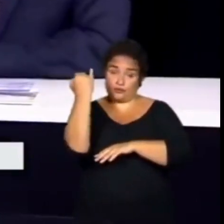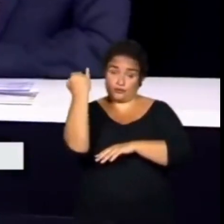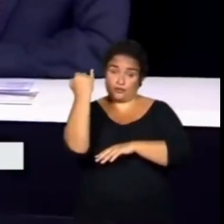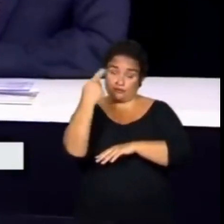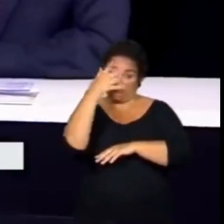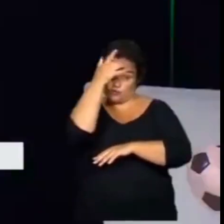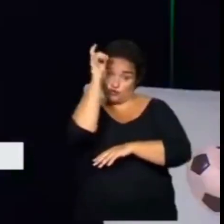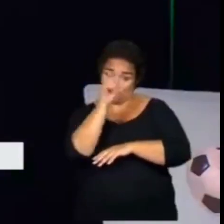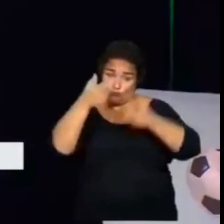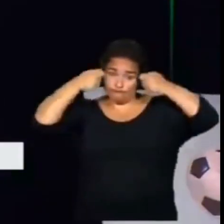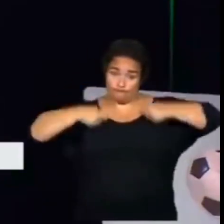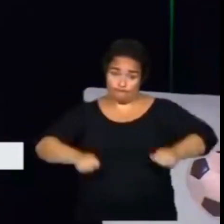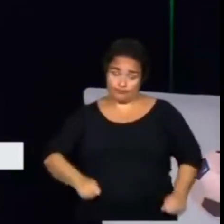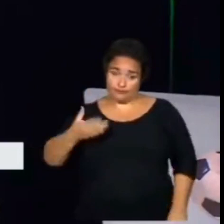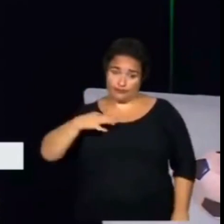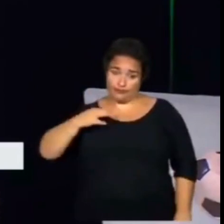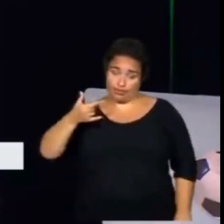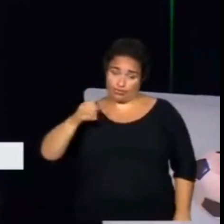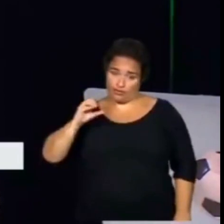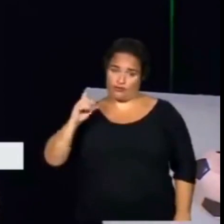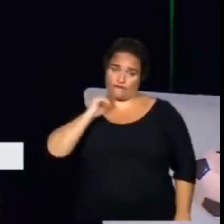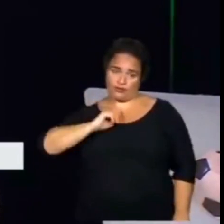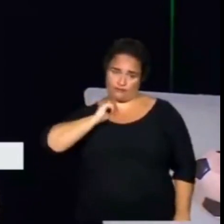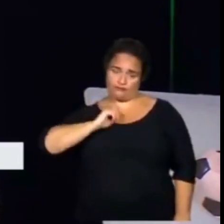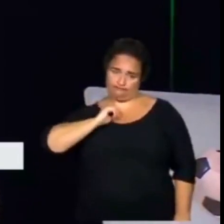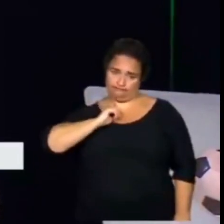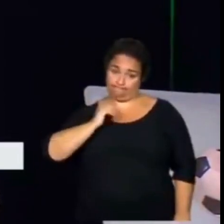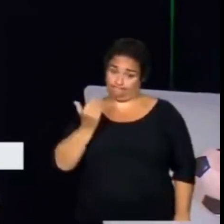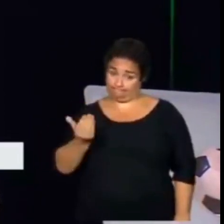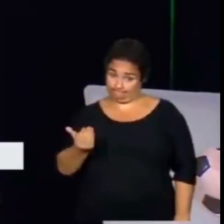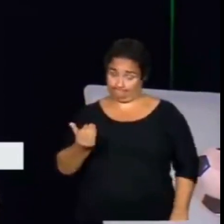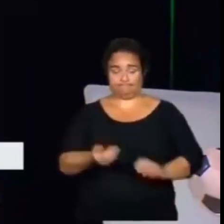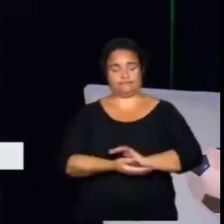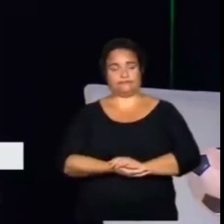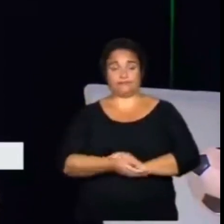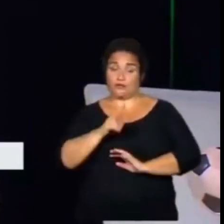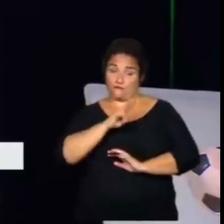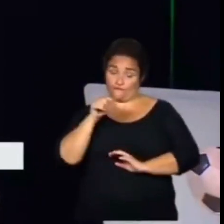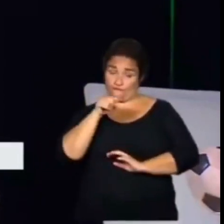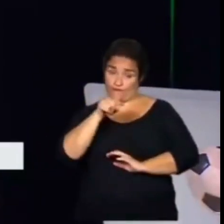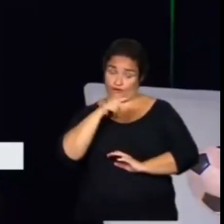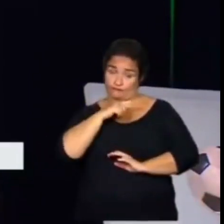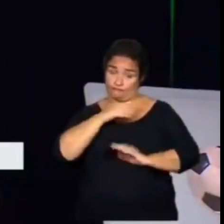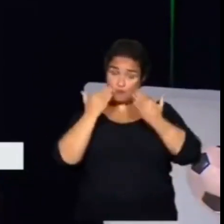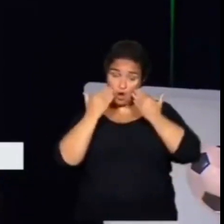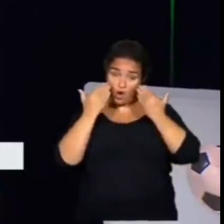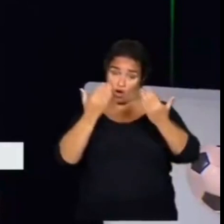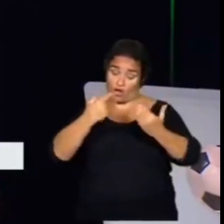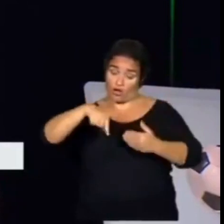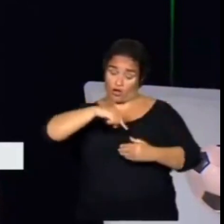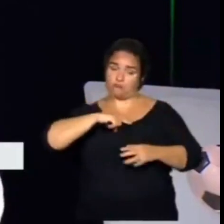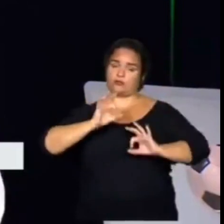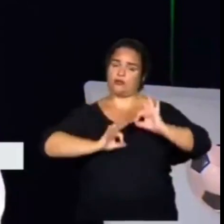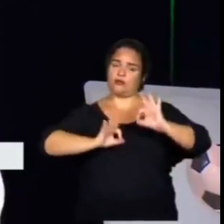para alguém que vai vestir a camisa 10 do Flamengo. E você vai ter que demonstrar para mim que você